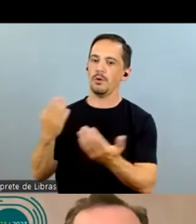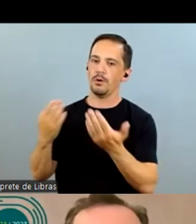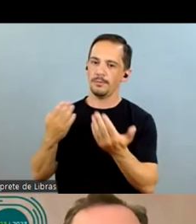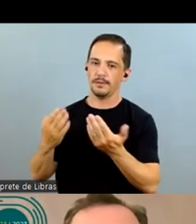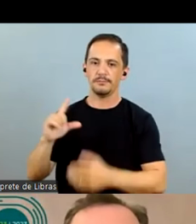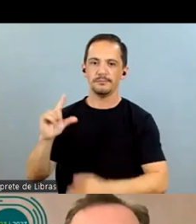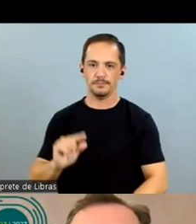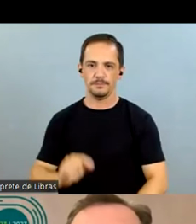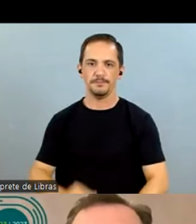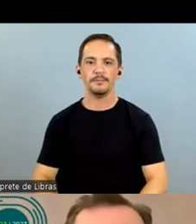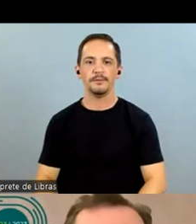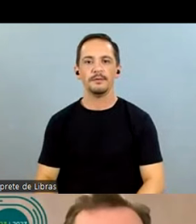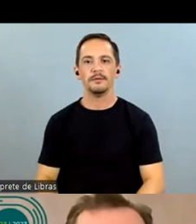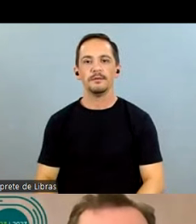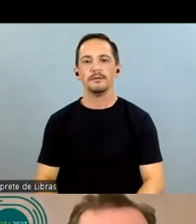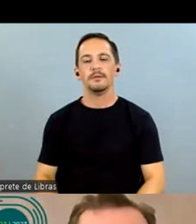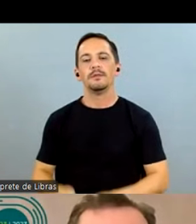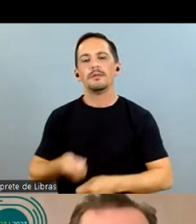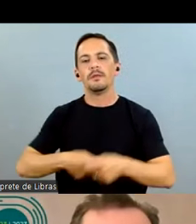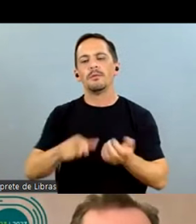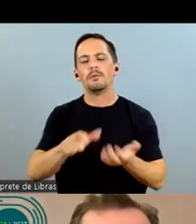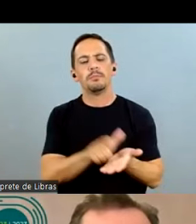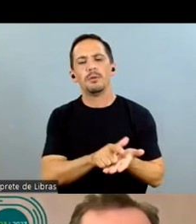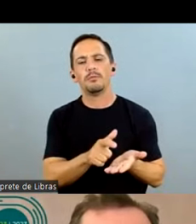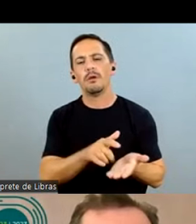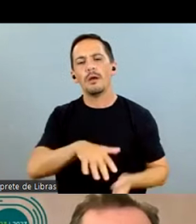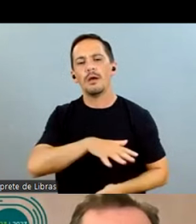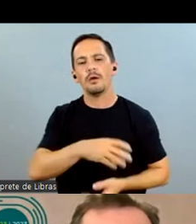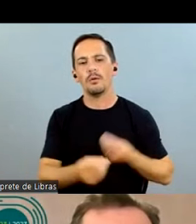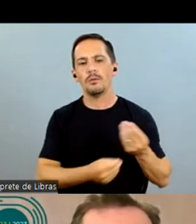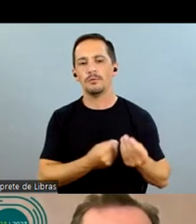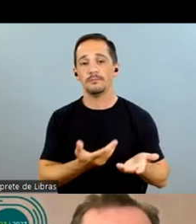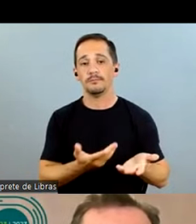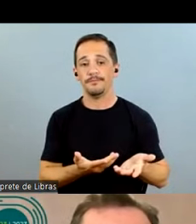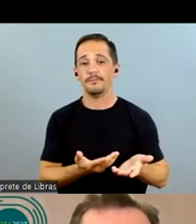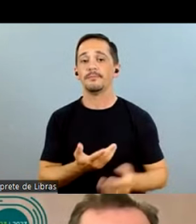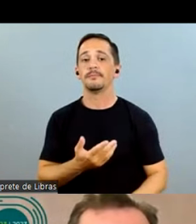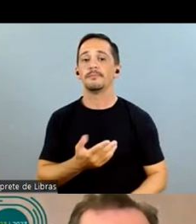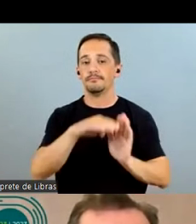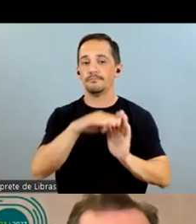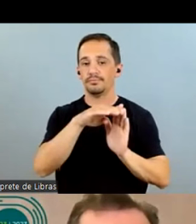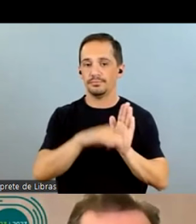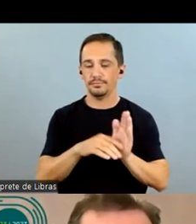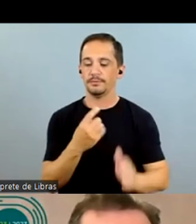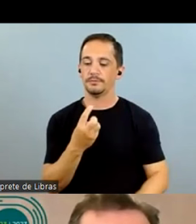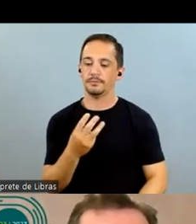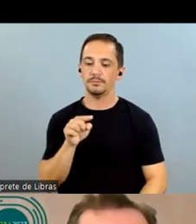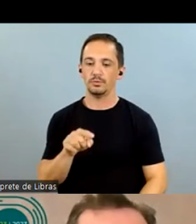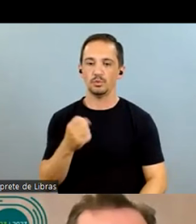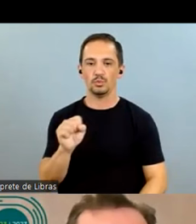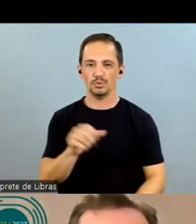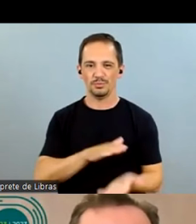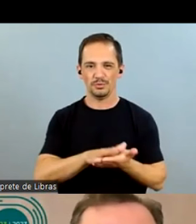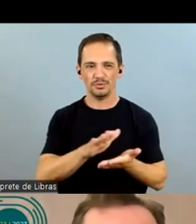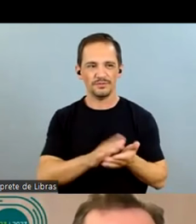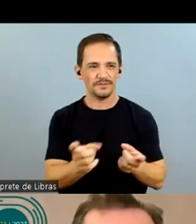Eh no negócio papel tivemos uma queda de de 3.8% no volume de vendas de